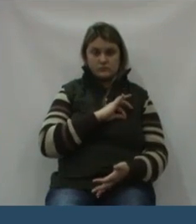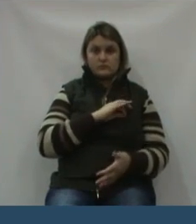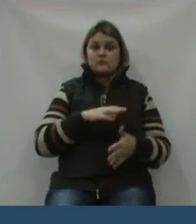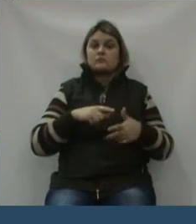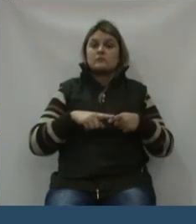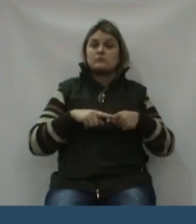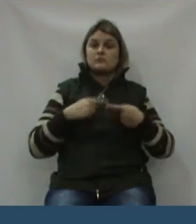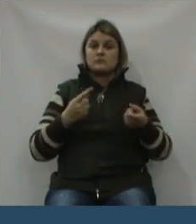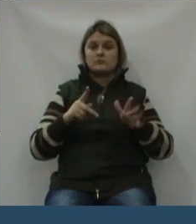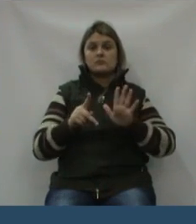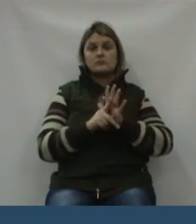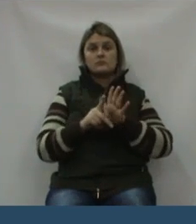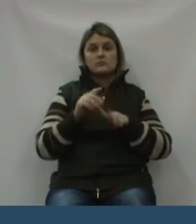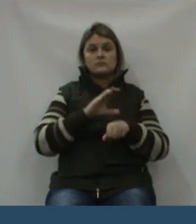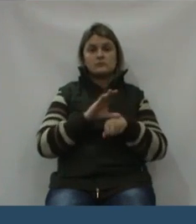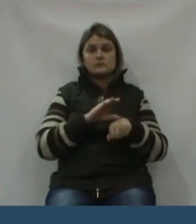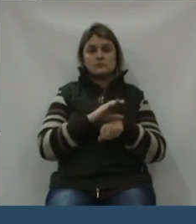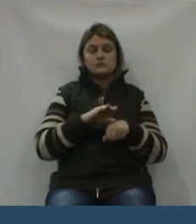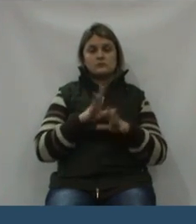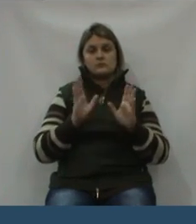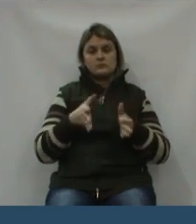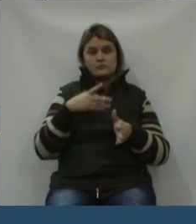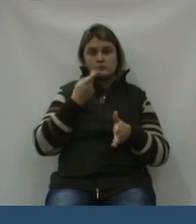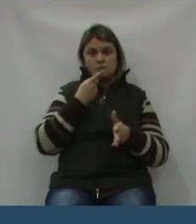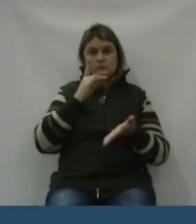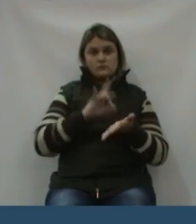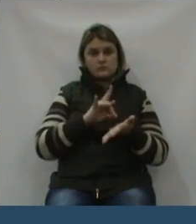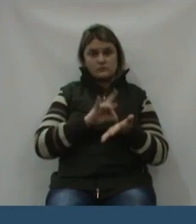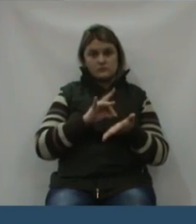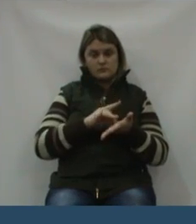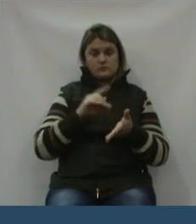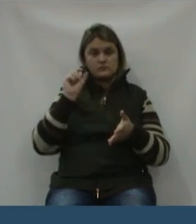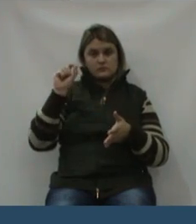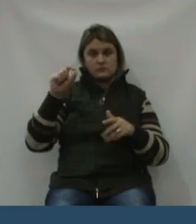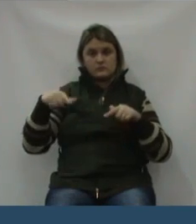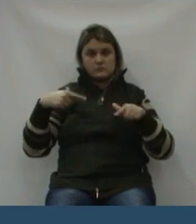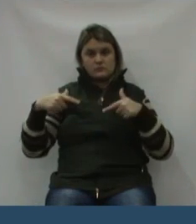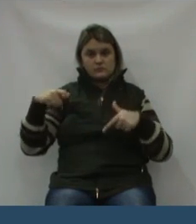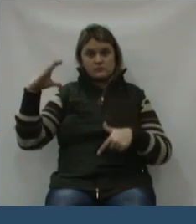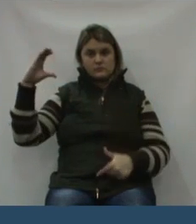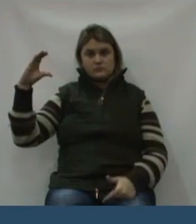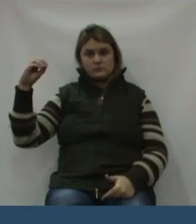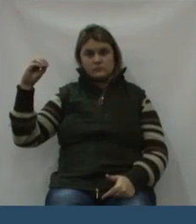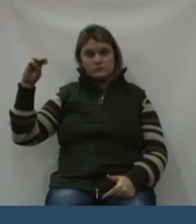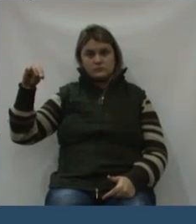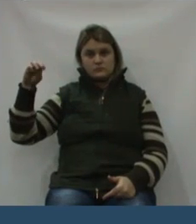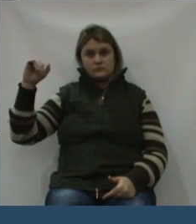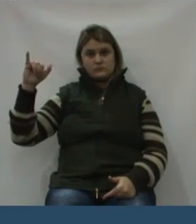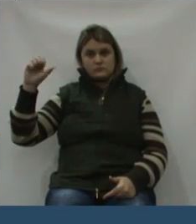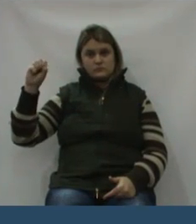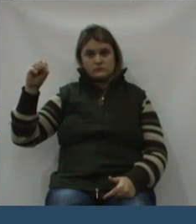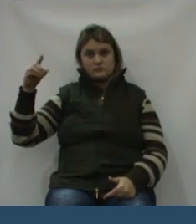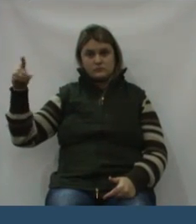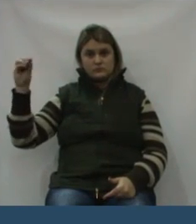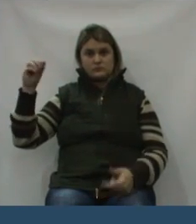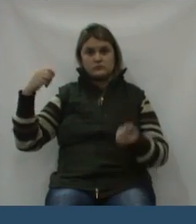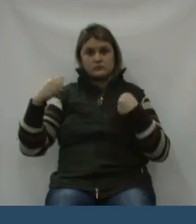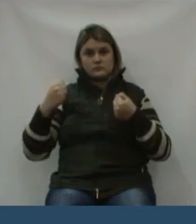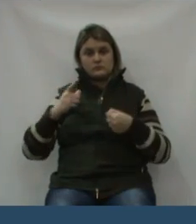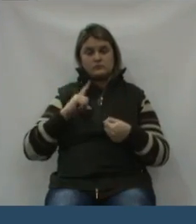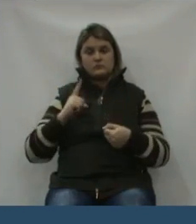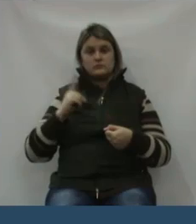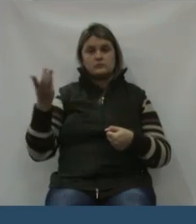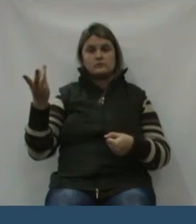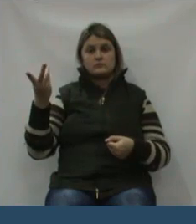Contudo, a própria Constituição já coloca que, mesmo os cargos em comissão, tem que ter um mínimo de